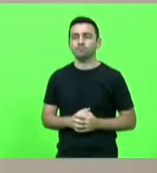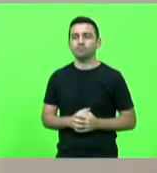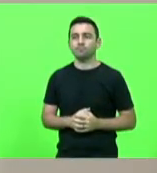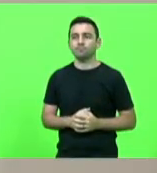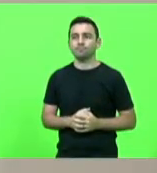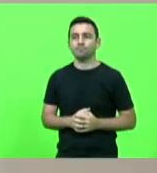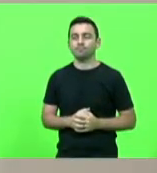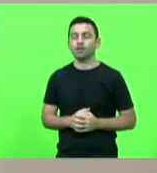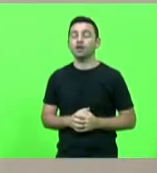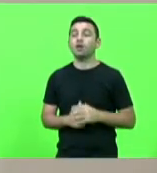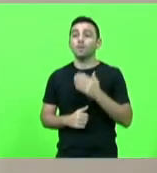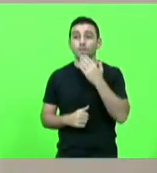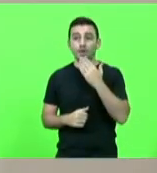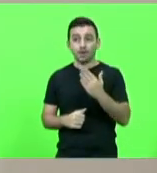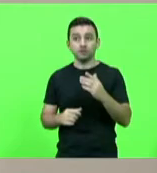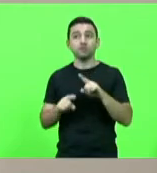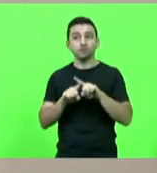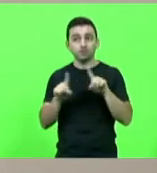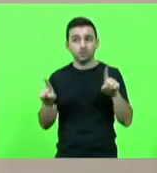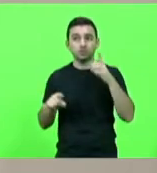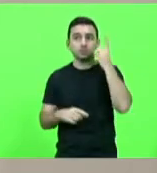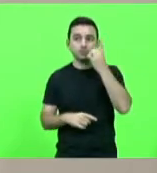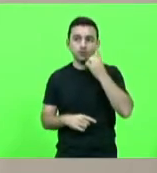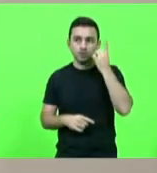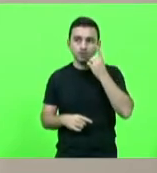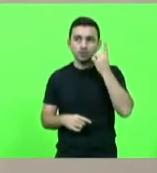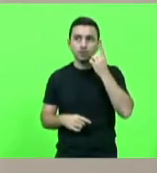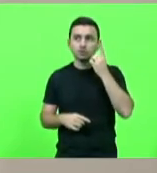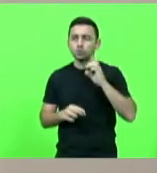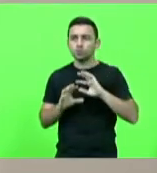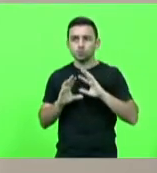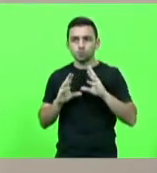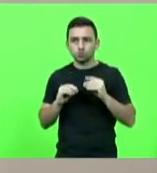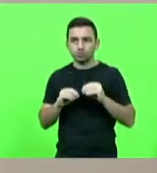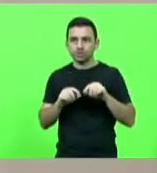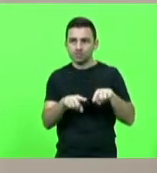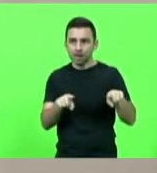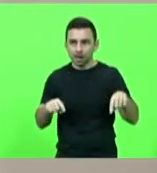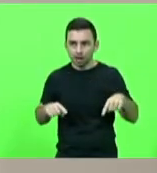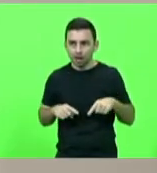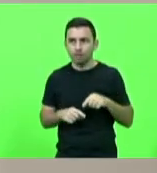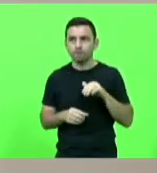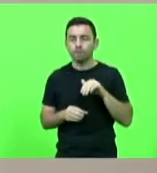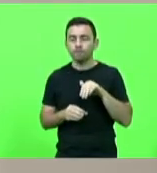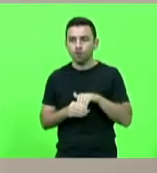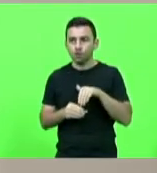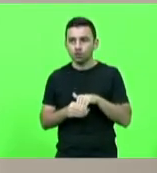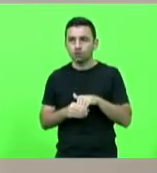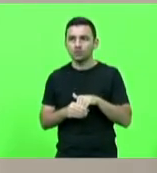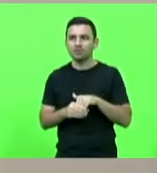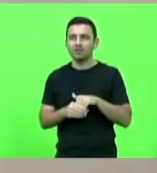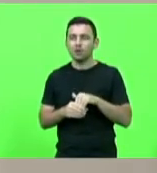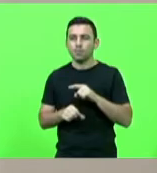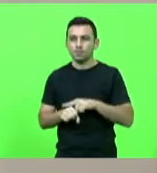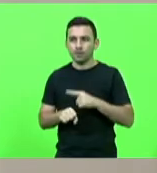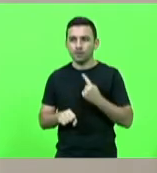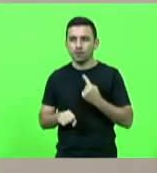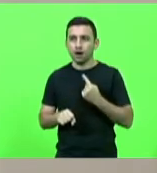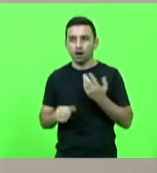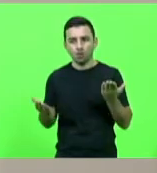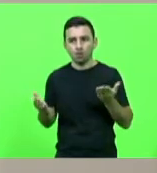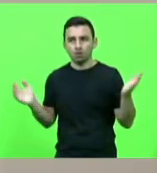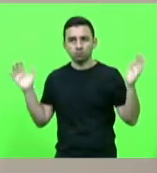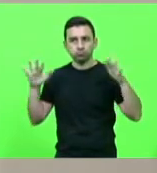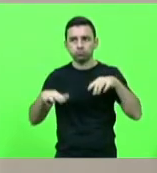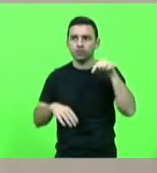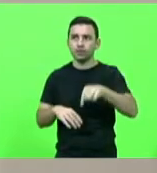senhores deputados, que estejam em seus gabinetes, que votaram no primeiro turno, que possam vir a plenário para exercer